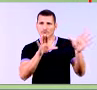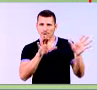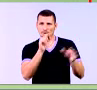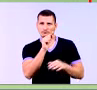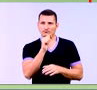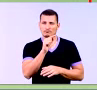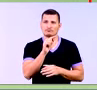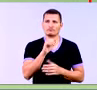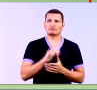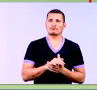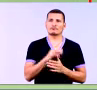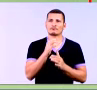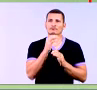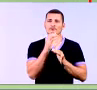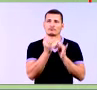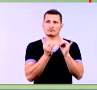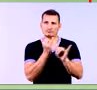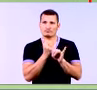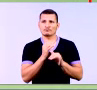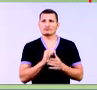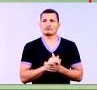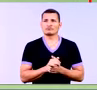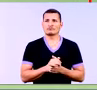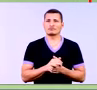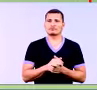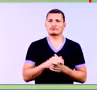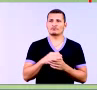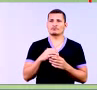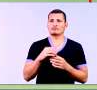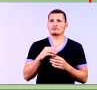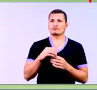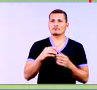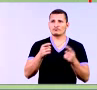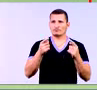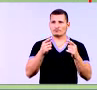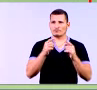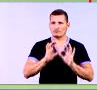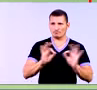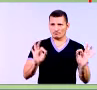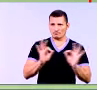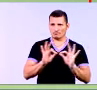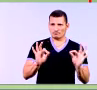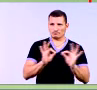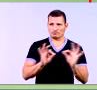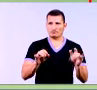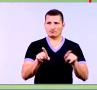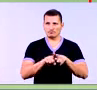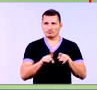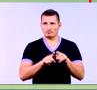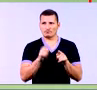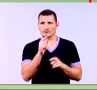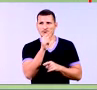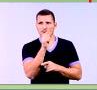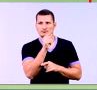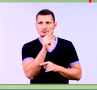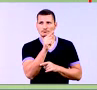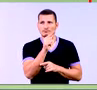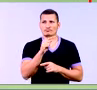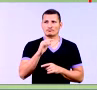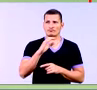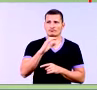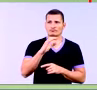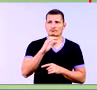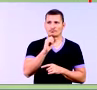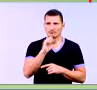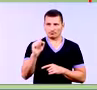mim. O outro arquivo de estilo, eu também estou pegando lá dos recursos do